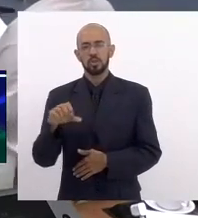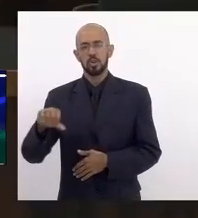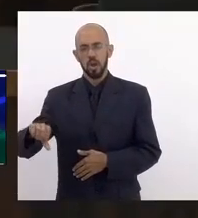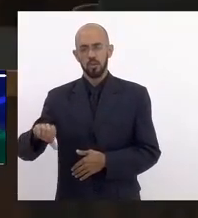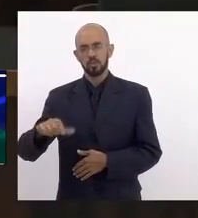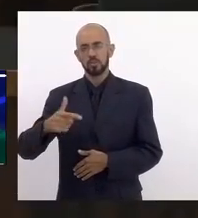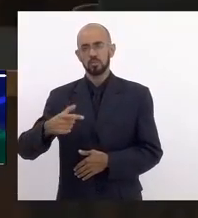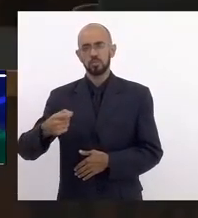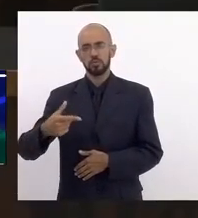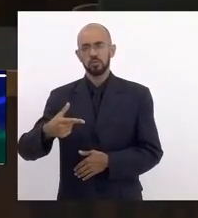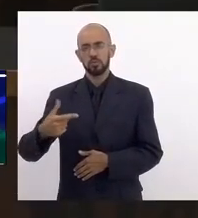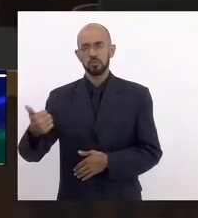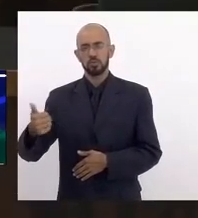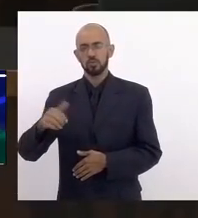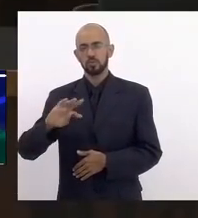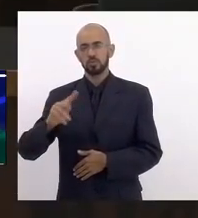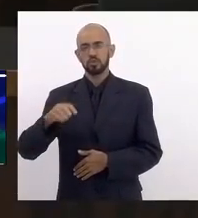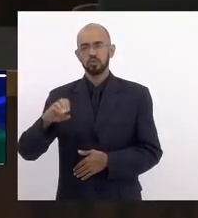do deputado Chico Machado, que